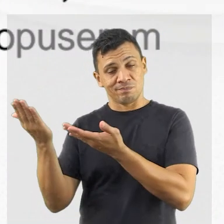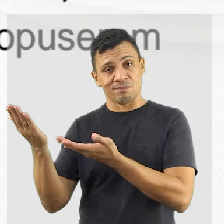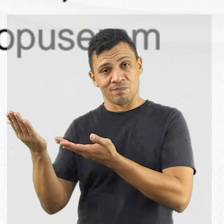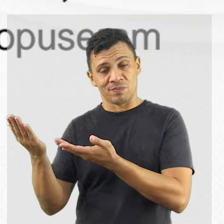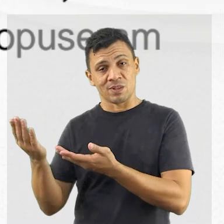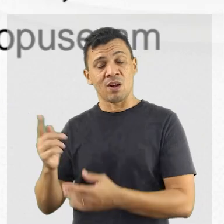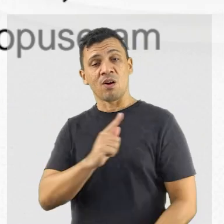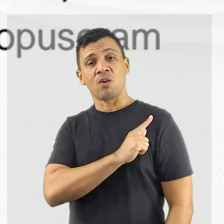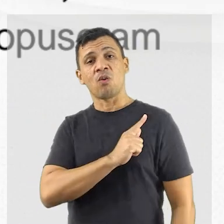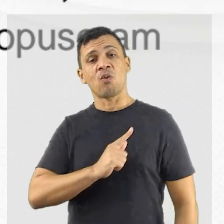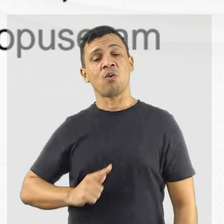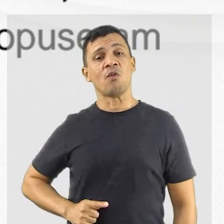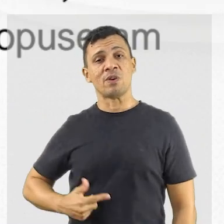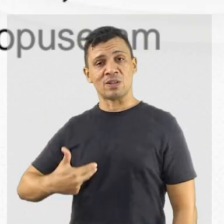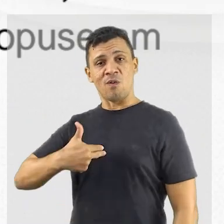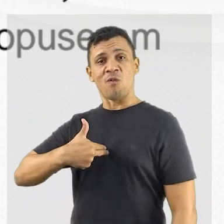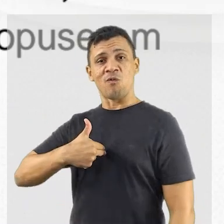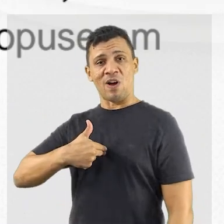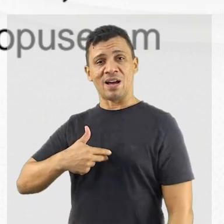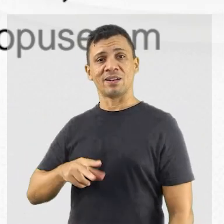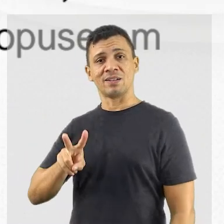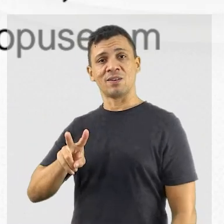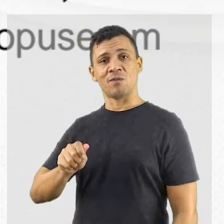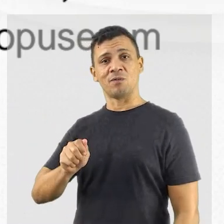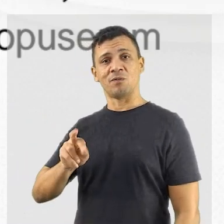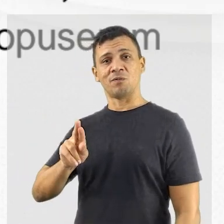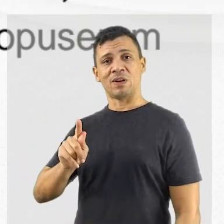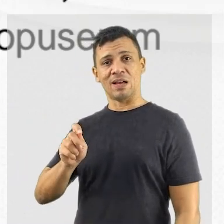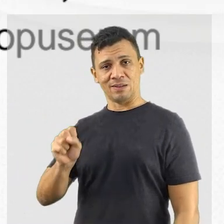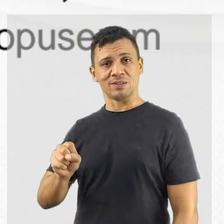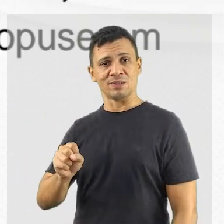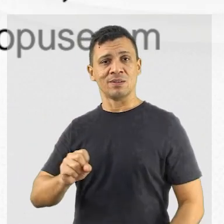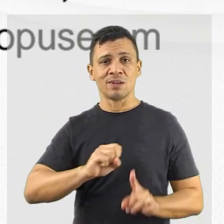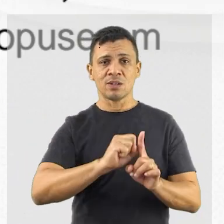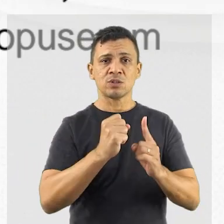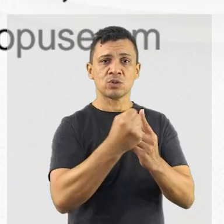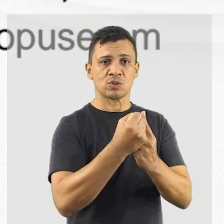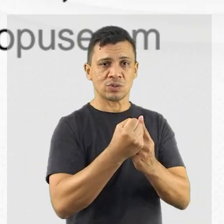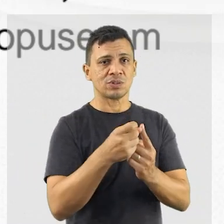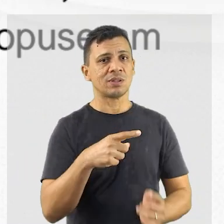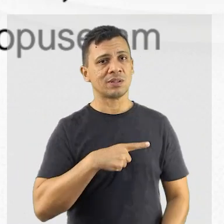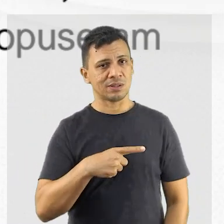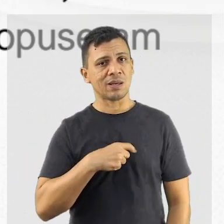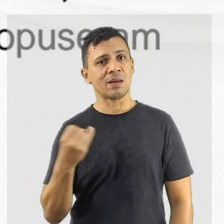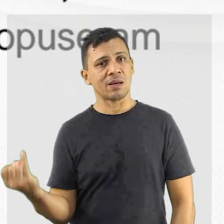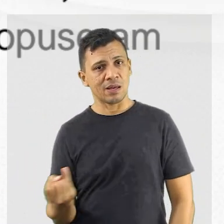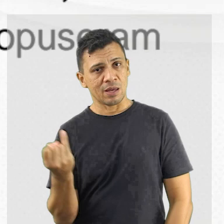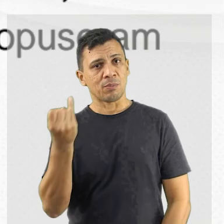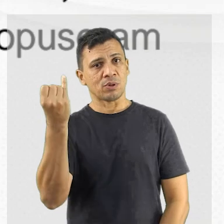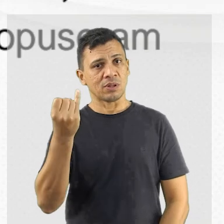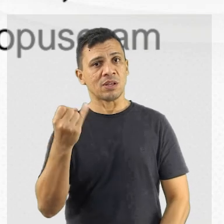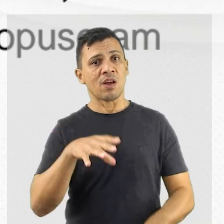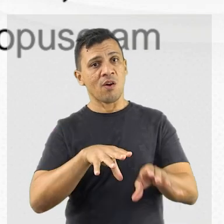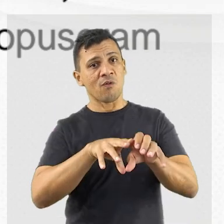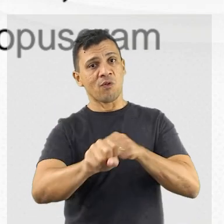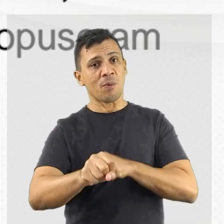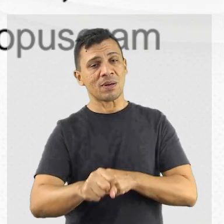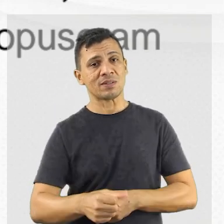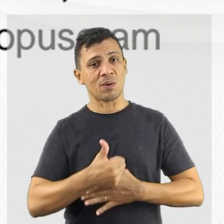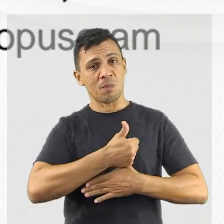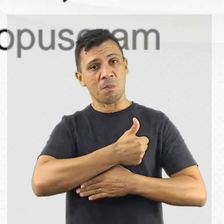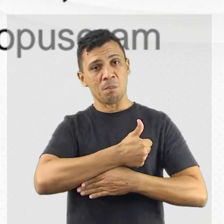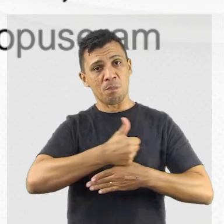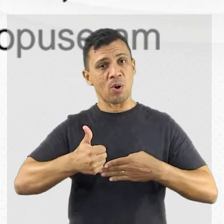Bom, a relação entre sociedade e indivíduo é uma das principais preocupações da sociologia clássica, sendo abordada